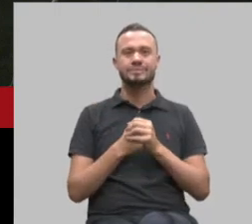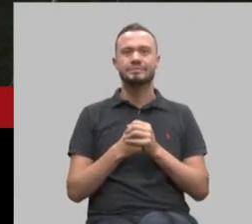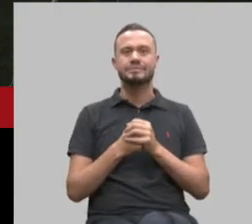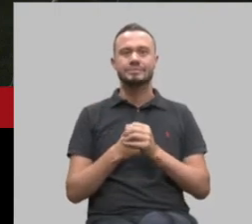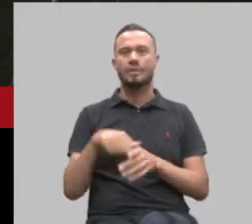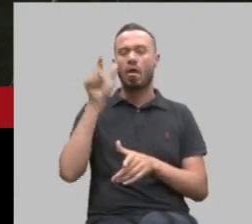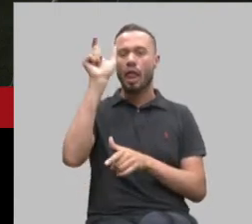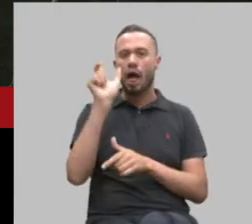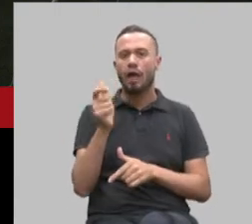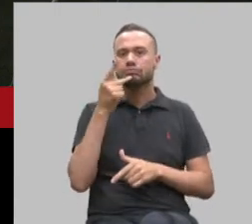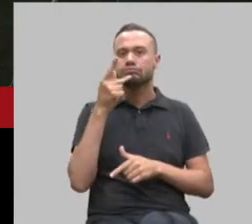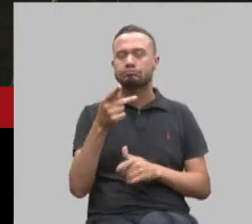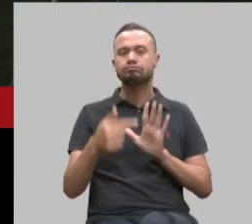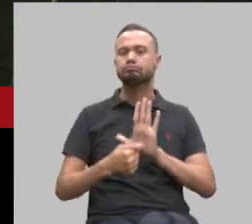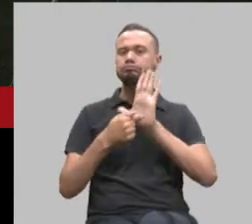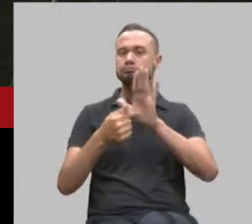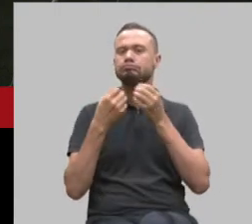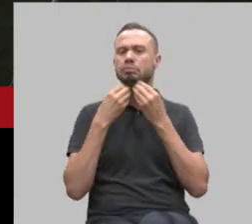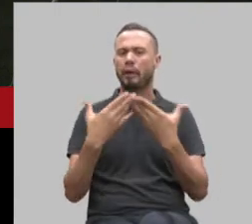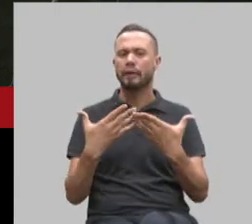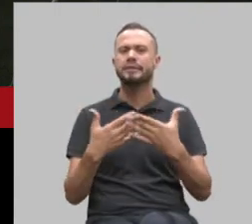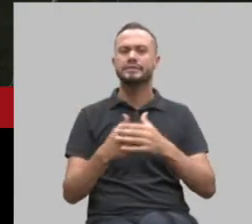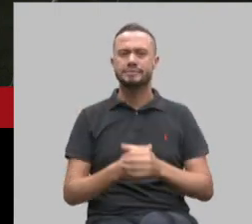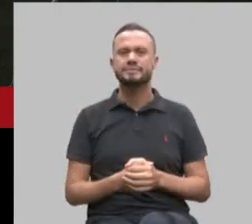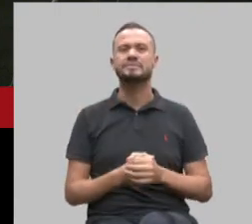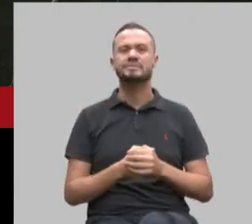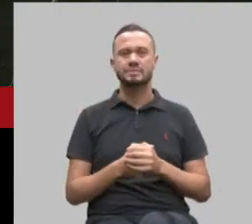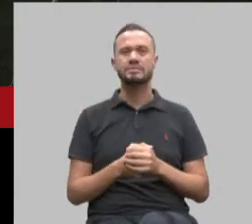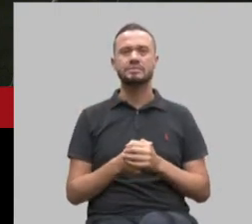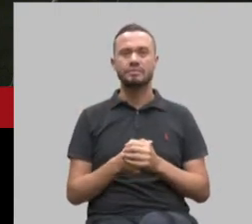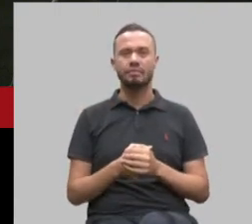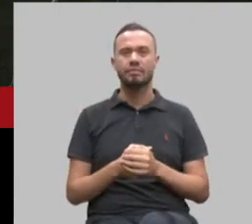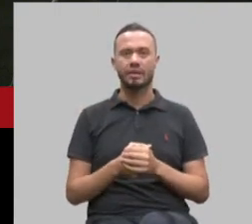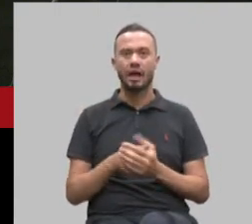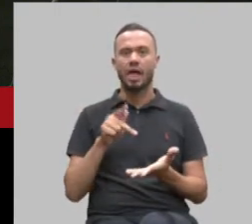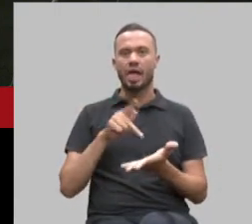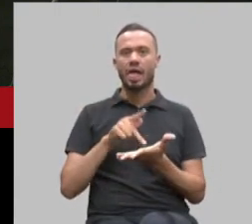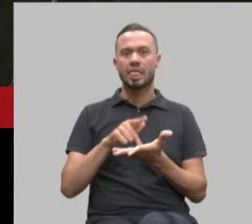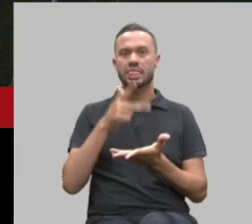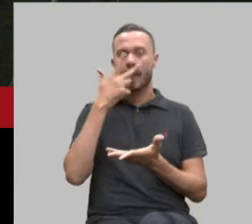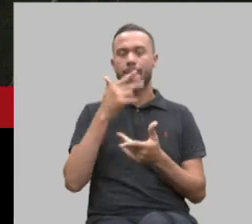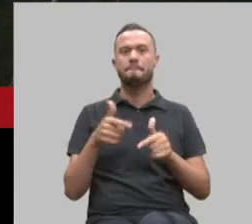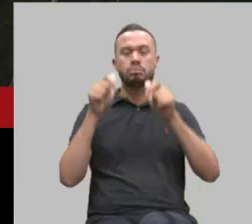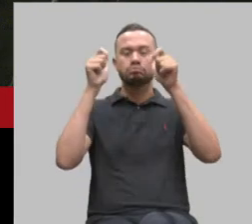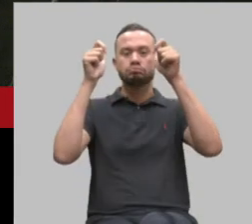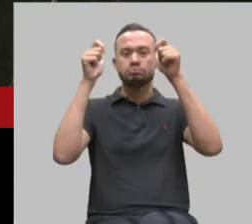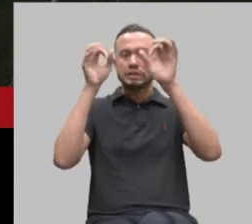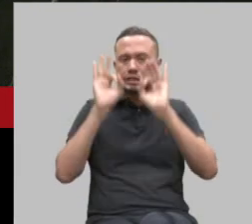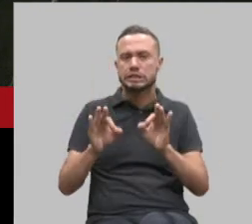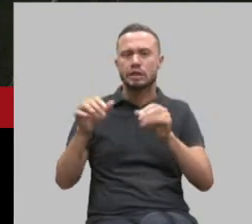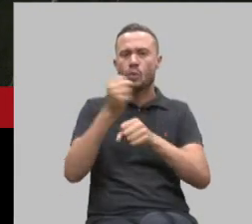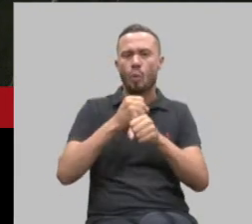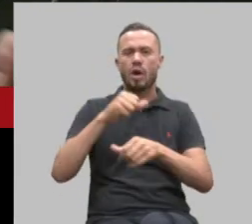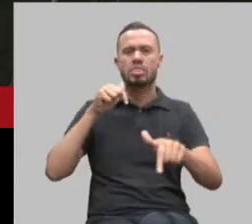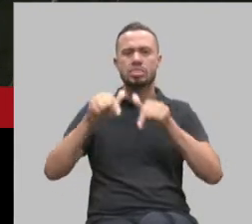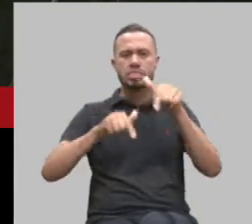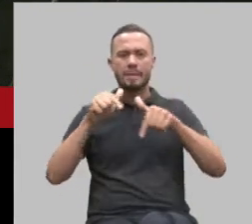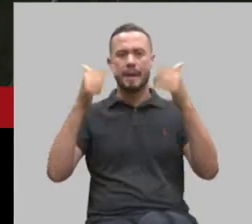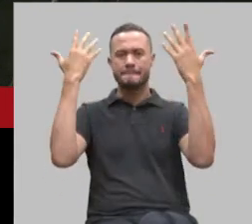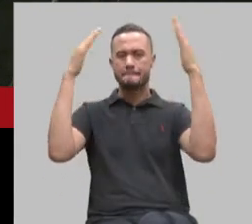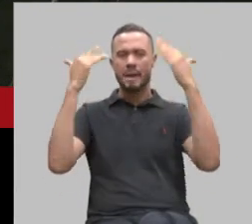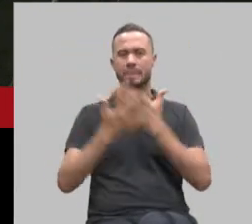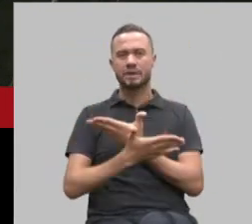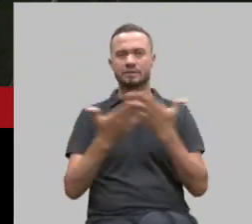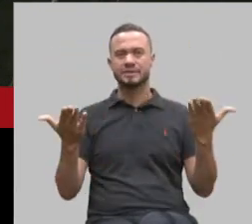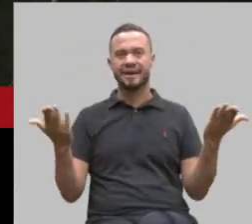bem apresentados e é realmente o coroamento desse ano de trabalho parabéns a todos vamos receber